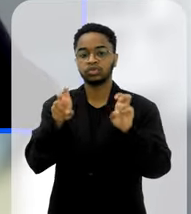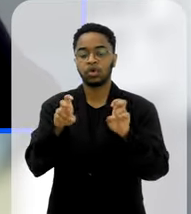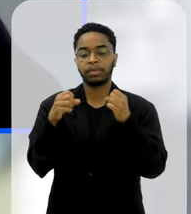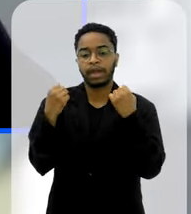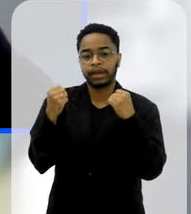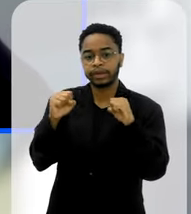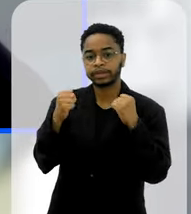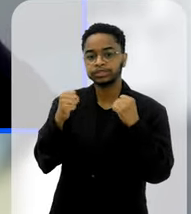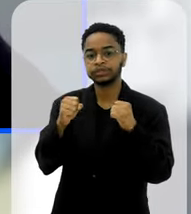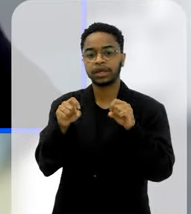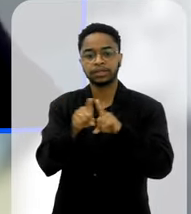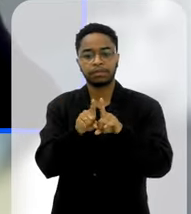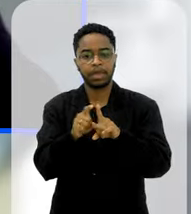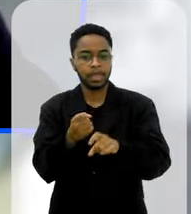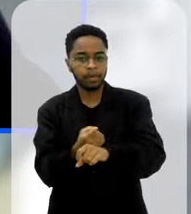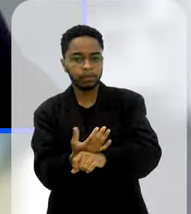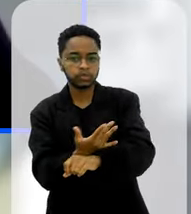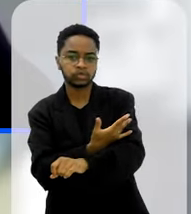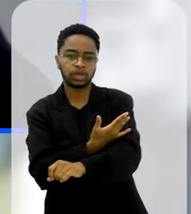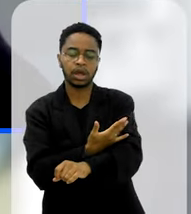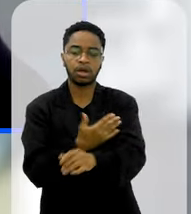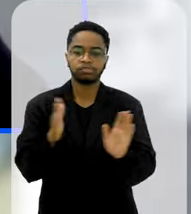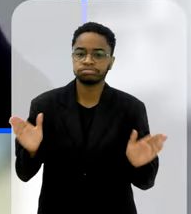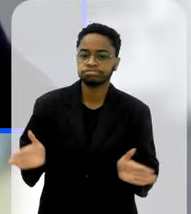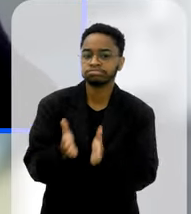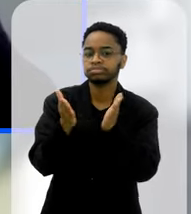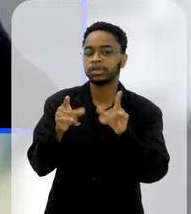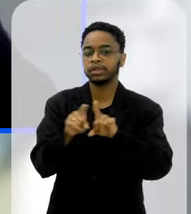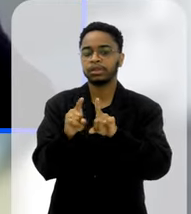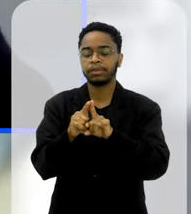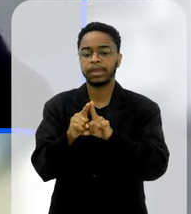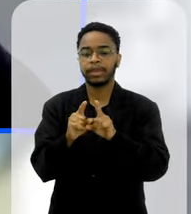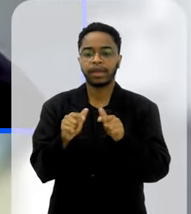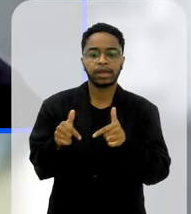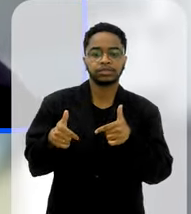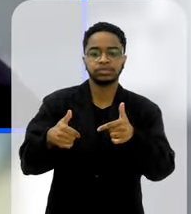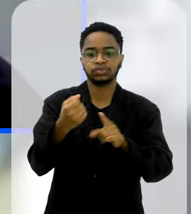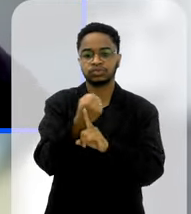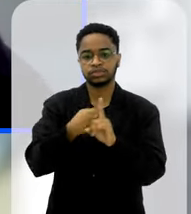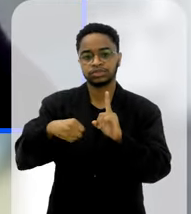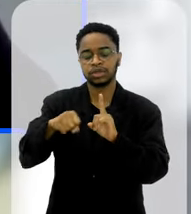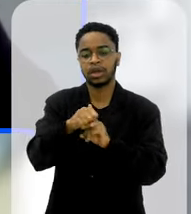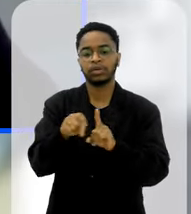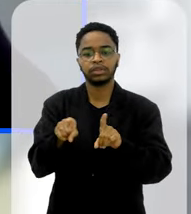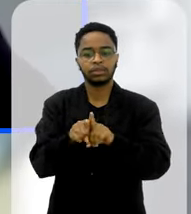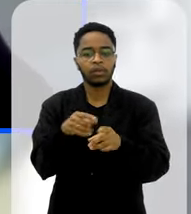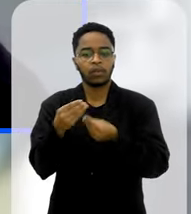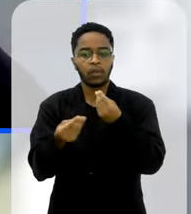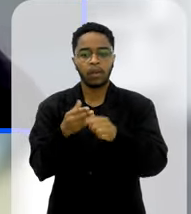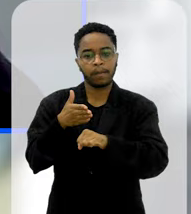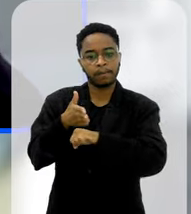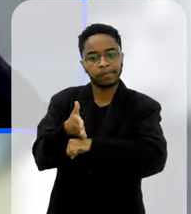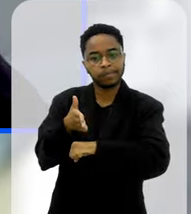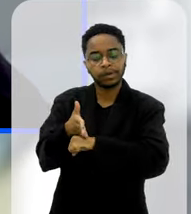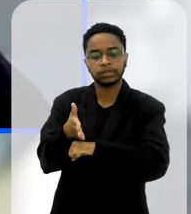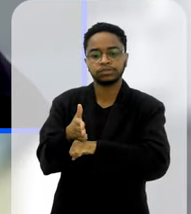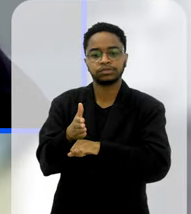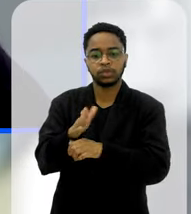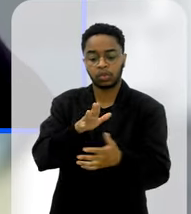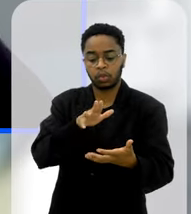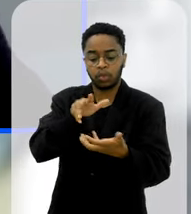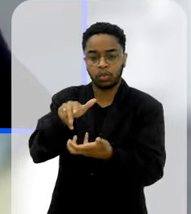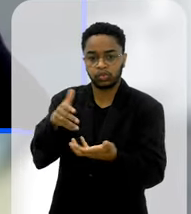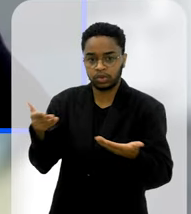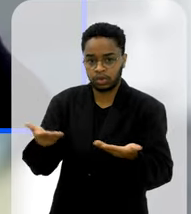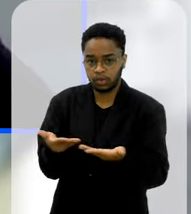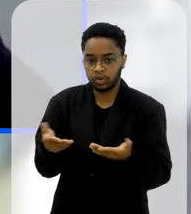de atividades, não só física, mas emocional, atividades sociais, a participação